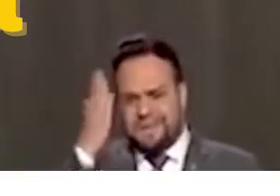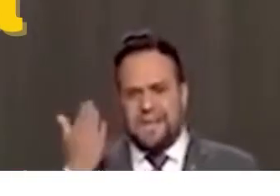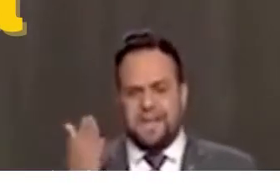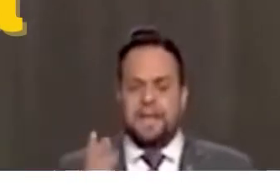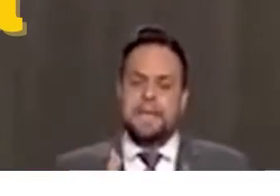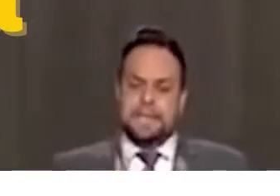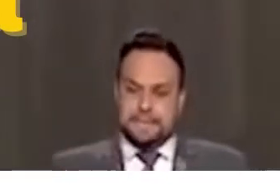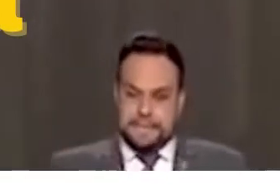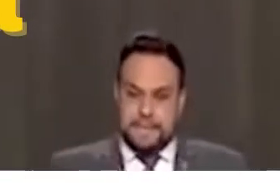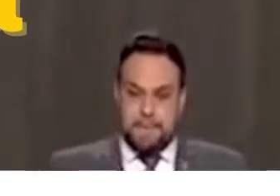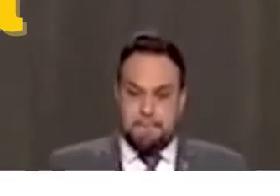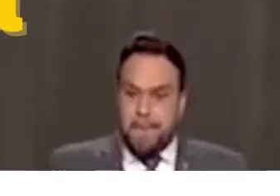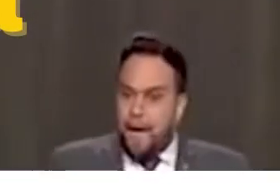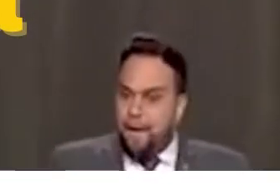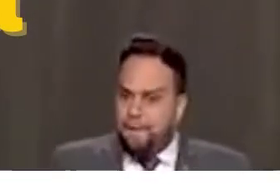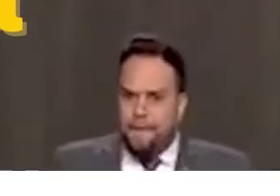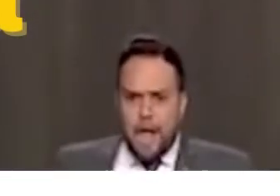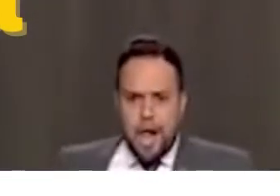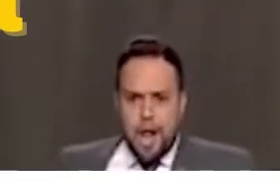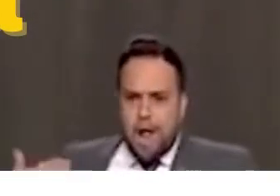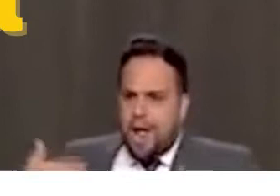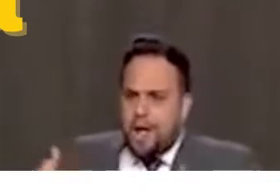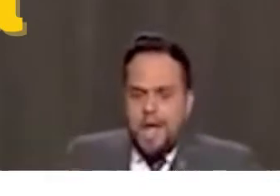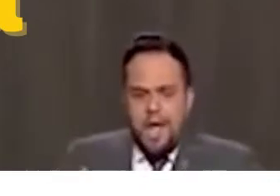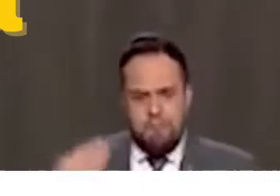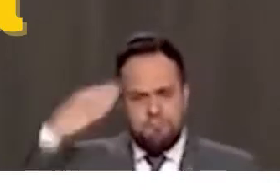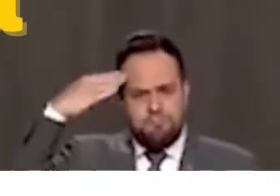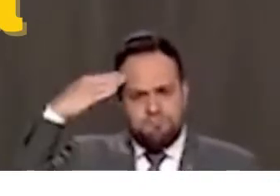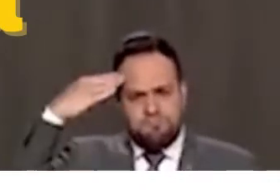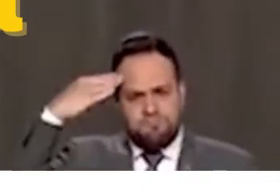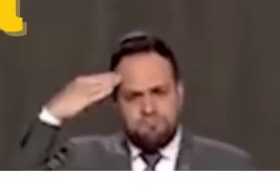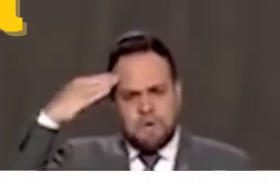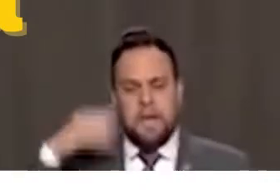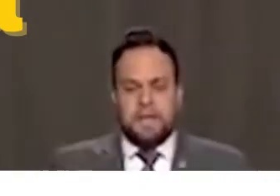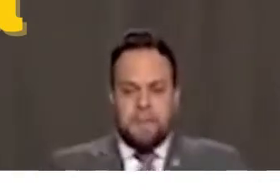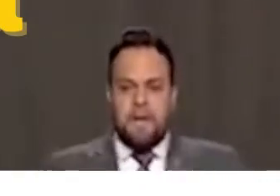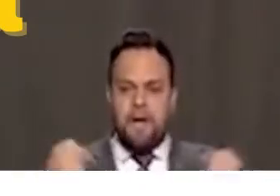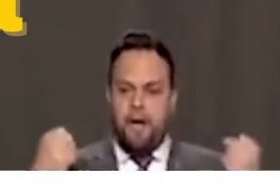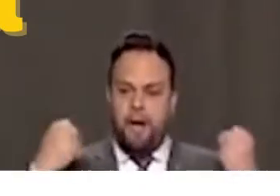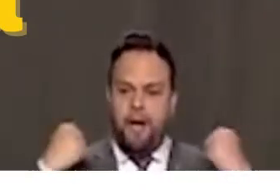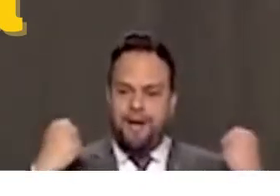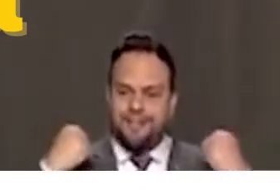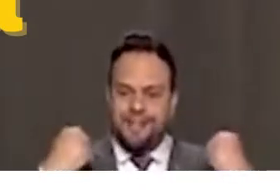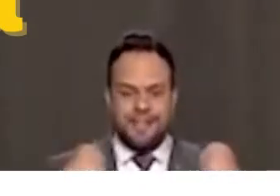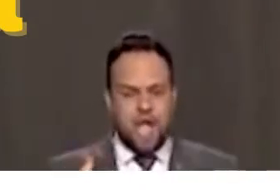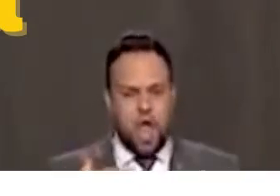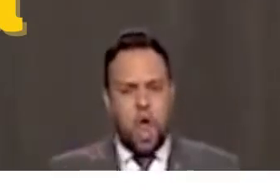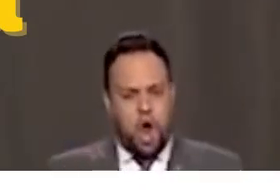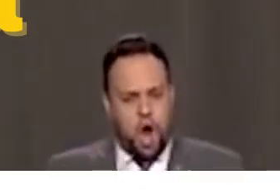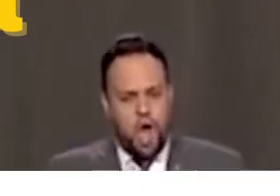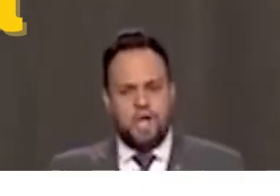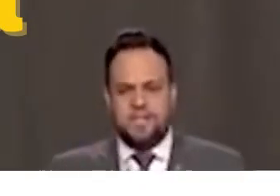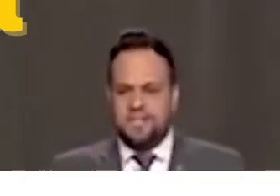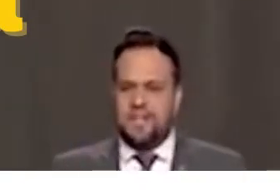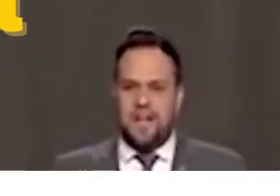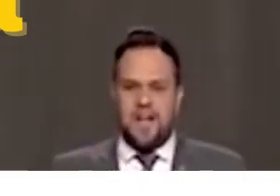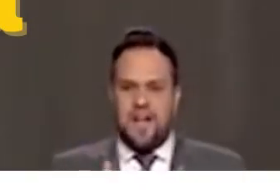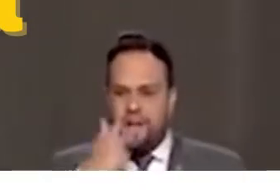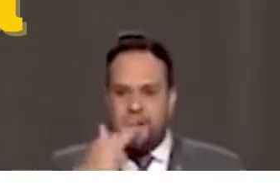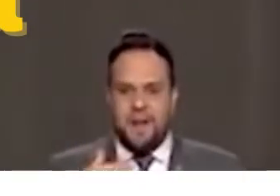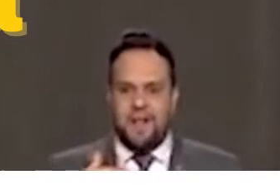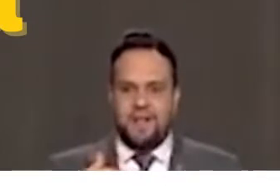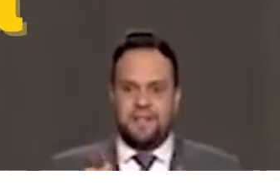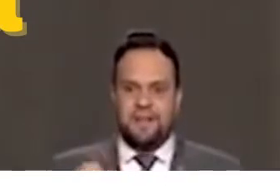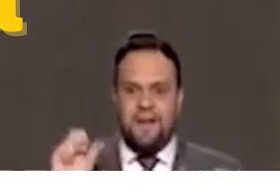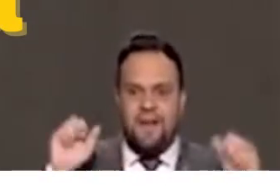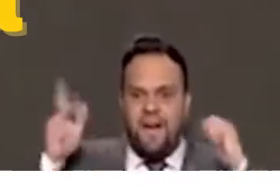sempre fui a minha vida toda de atleta das Forças Armadas, de militar, de gostar de muita aventura, né? Sou paraquedista,